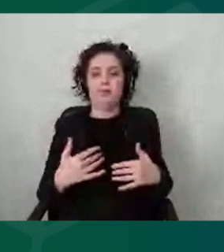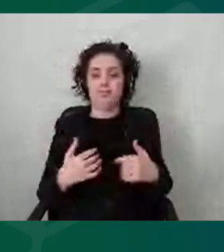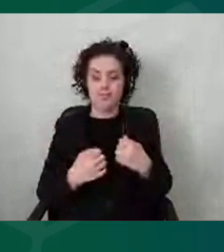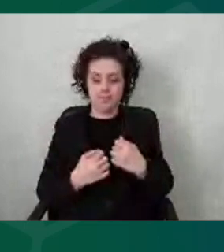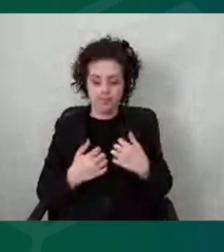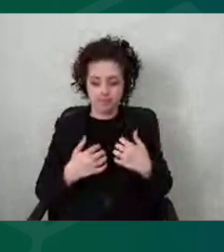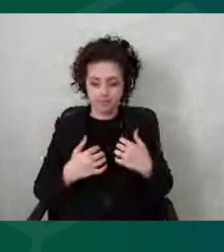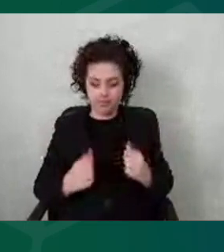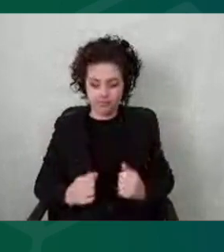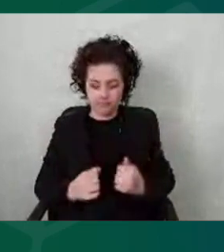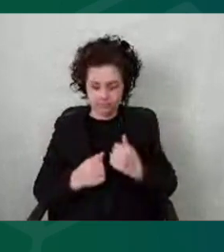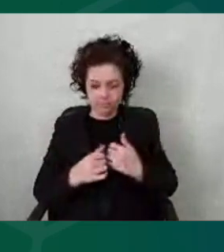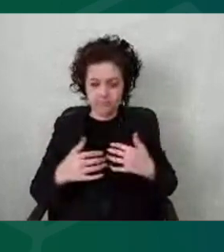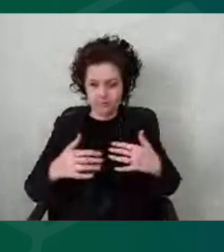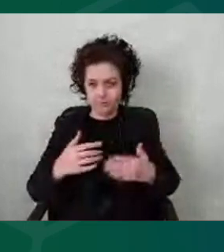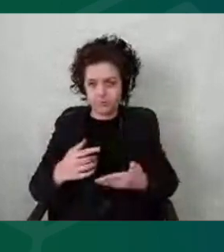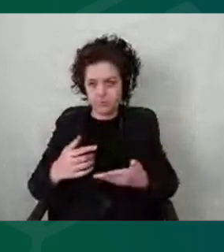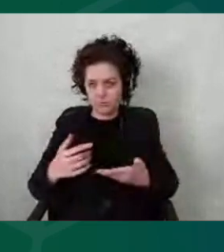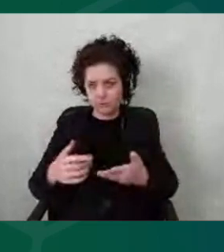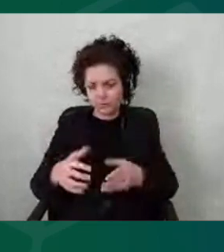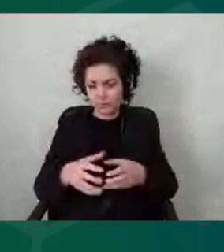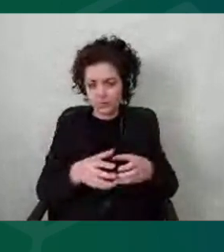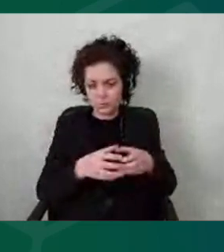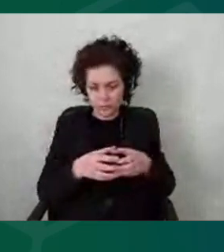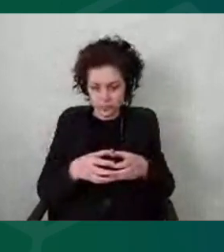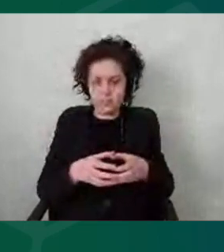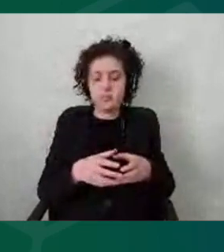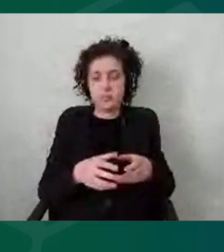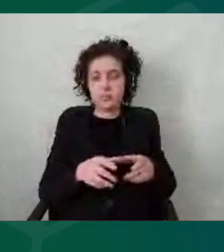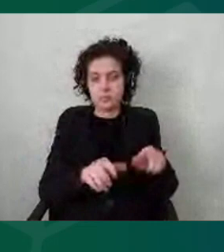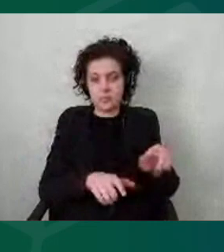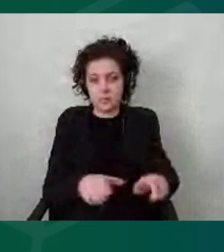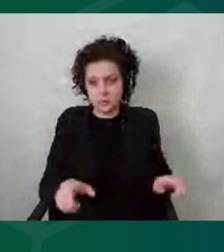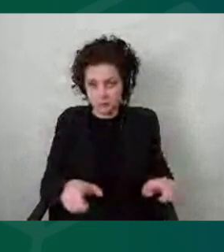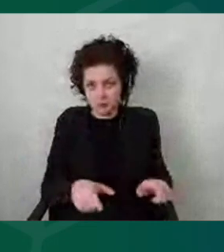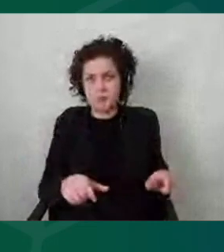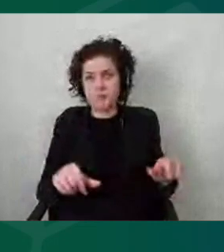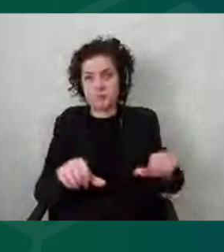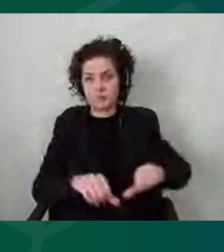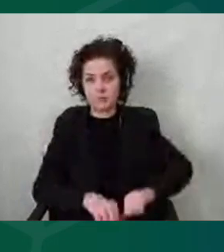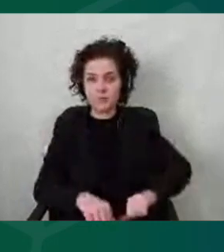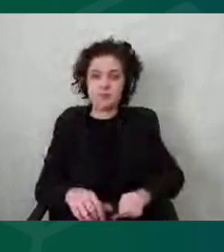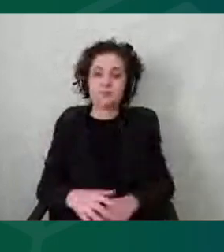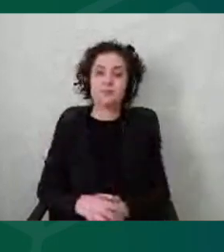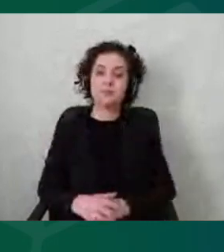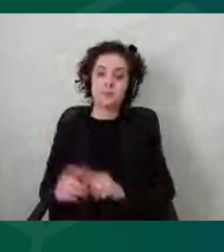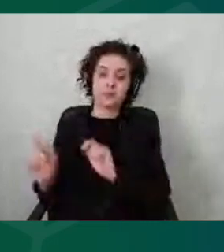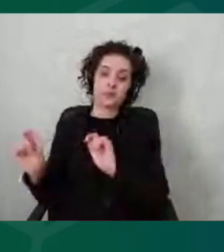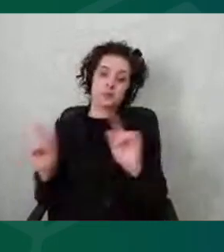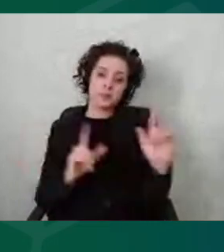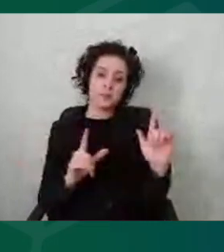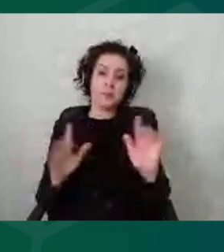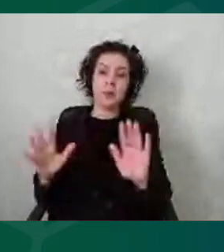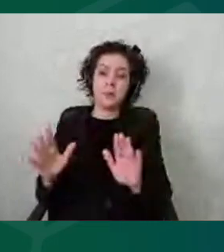dessas populações nesses pacientes. Da mesma maneira, passo o próximo, por favor, nós temos